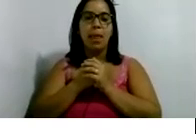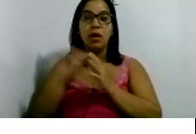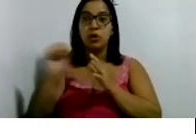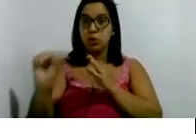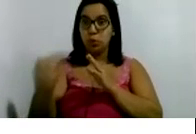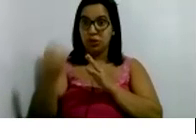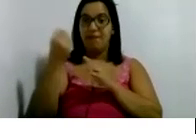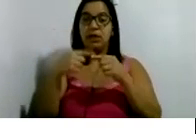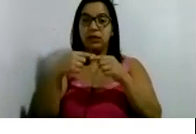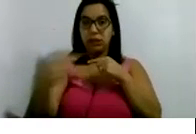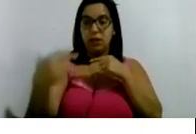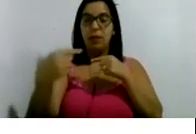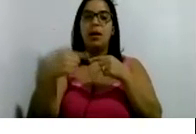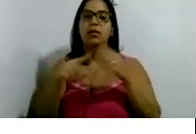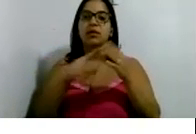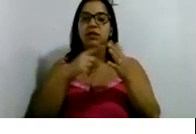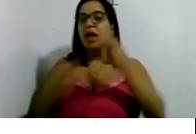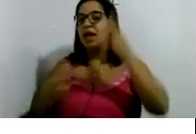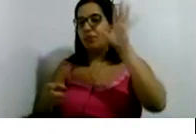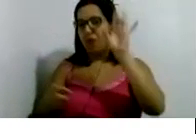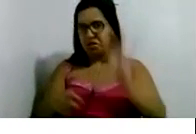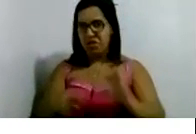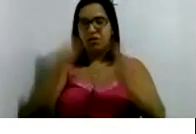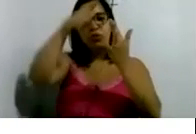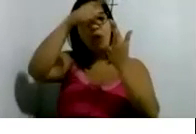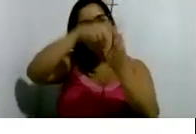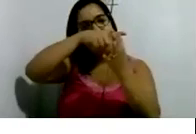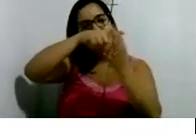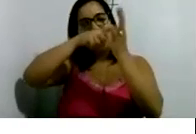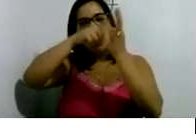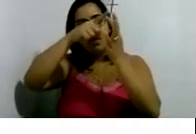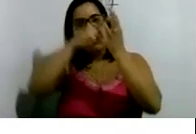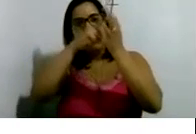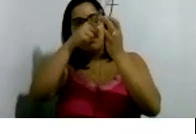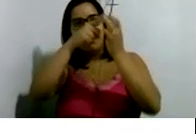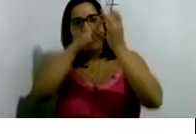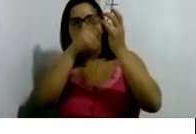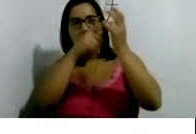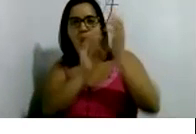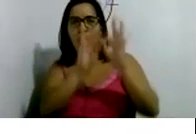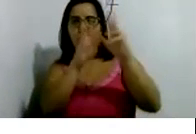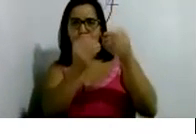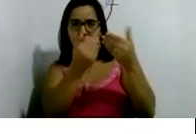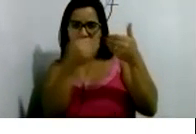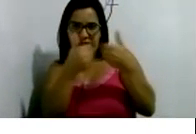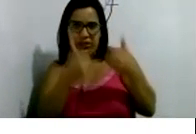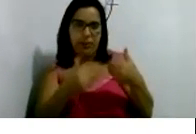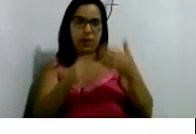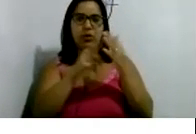Na 8ª semana, a gente tem individualização dos dedos.